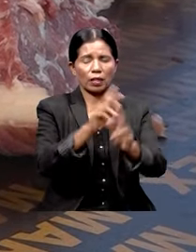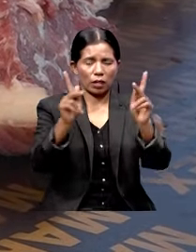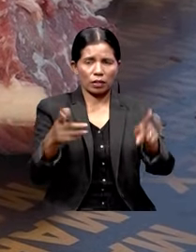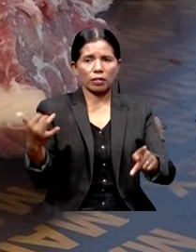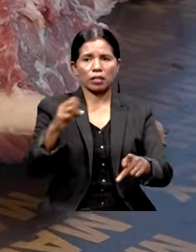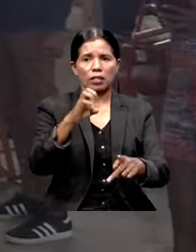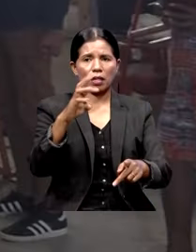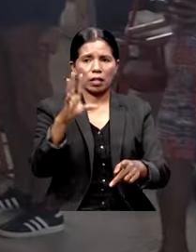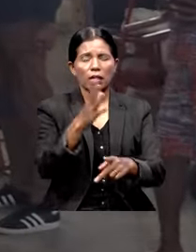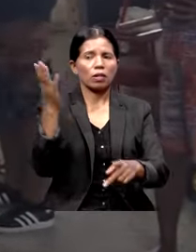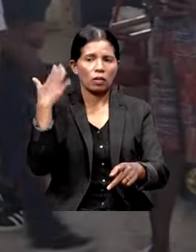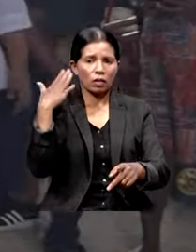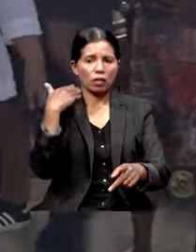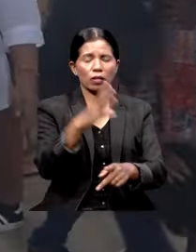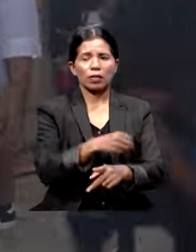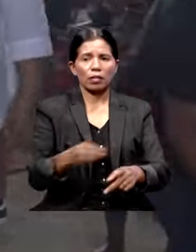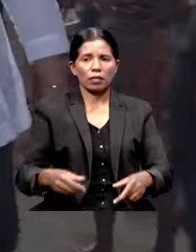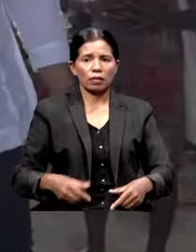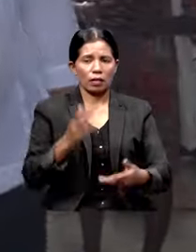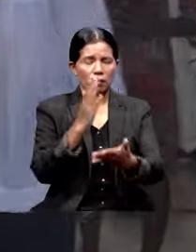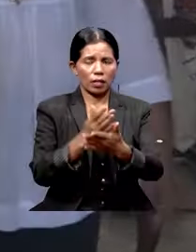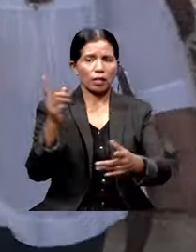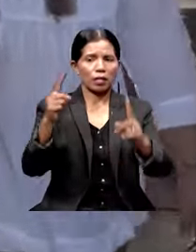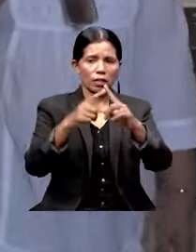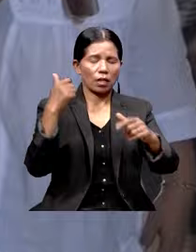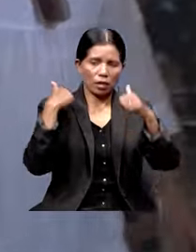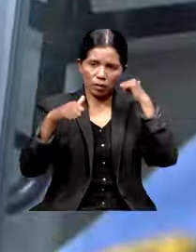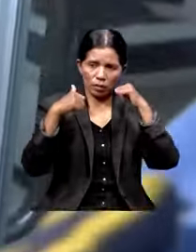siara nebe antes ne a IFAESA suspende ni atividade